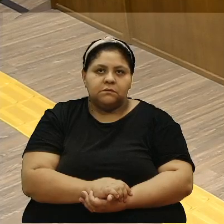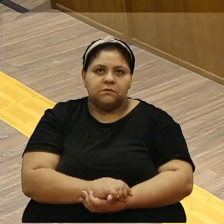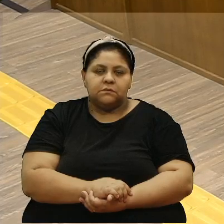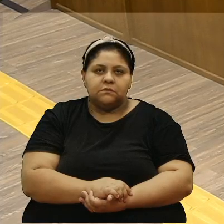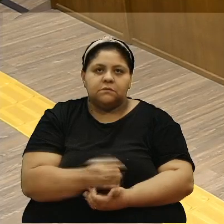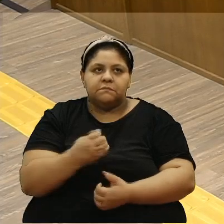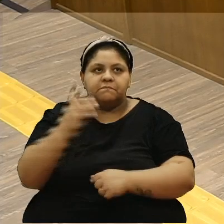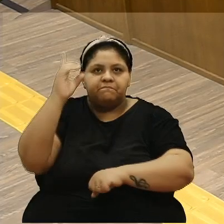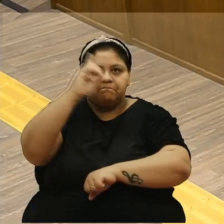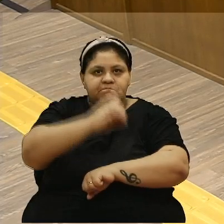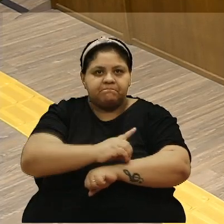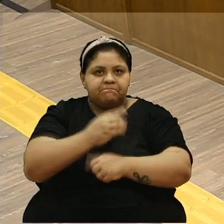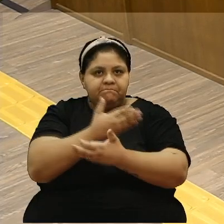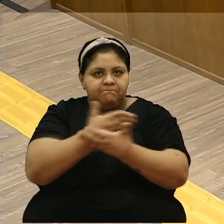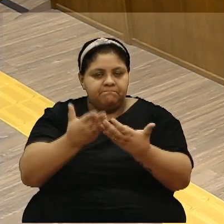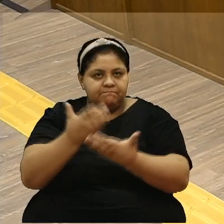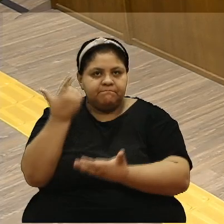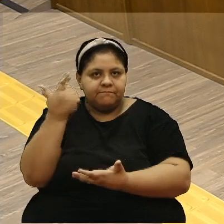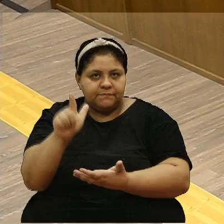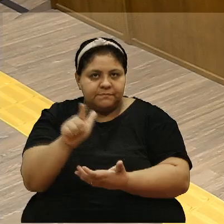Bom dia novamente.